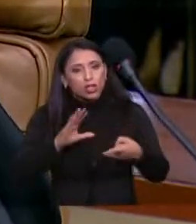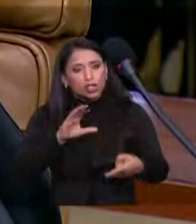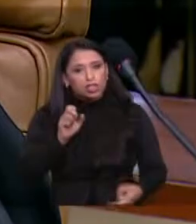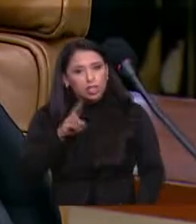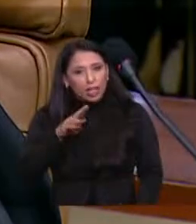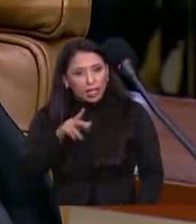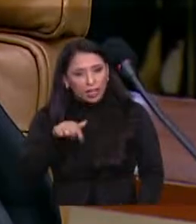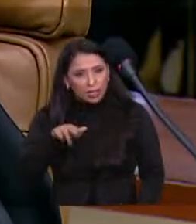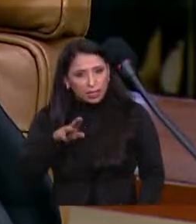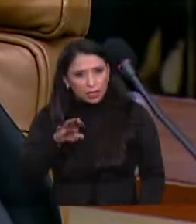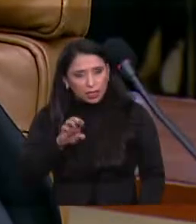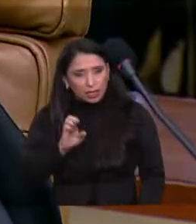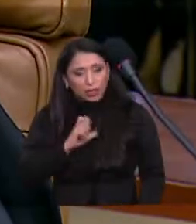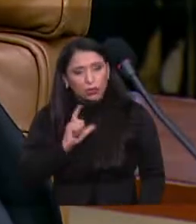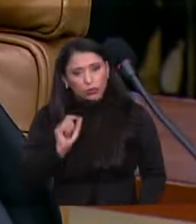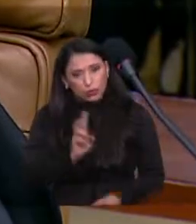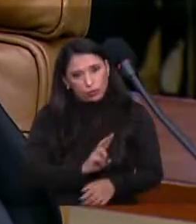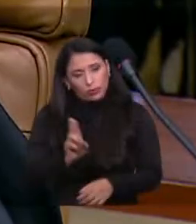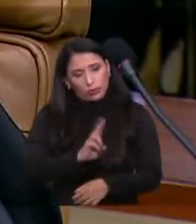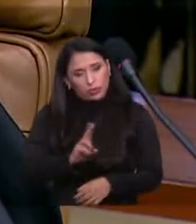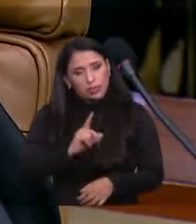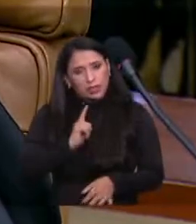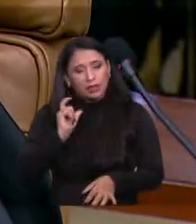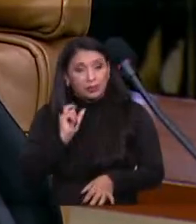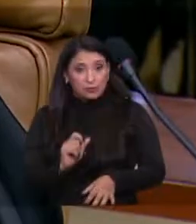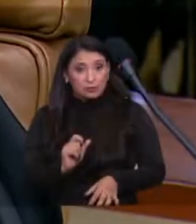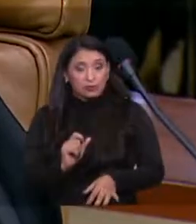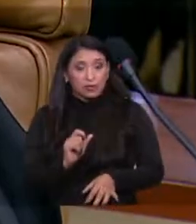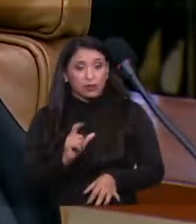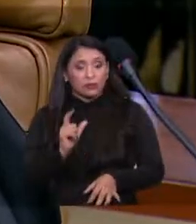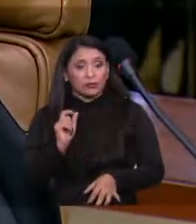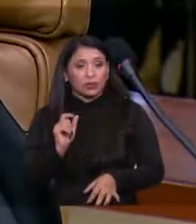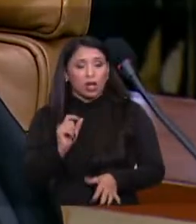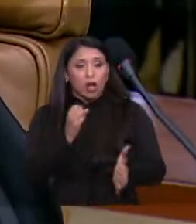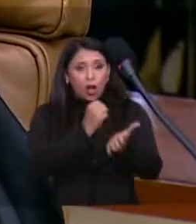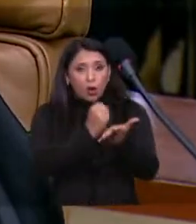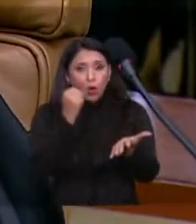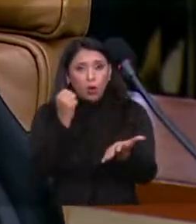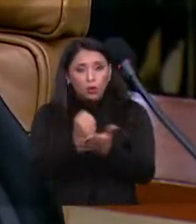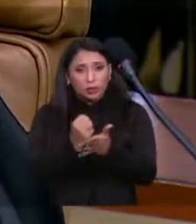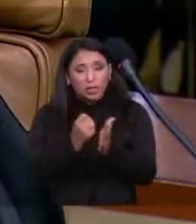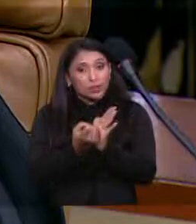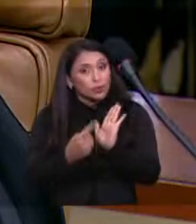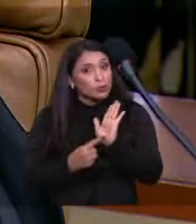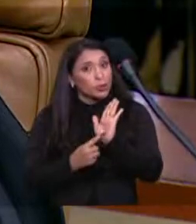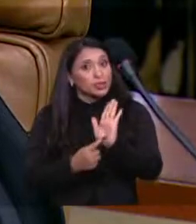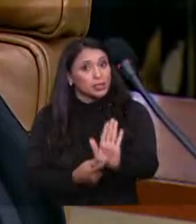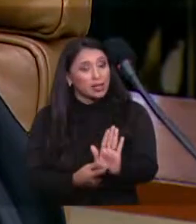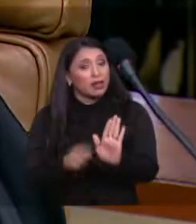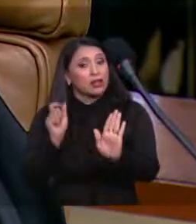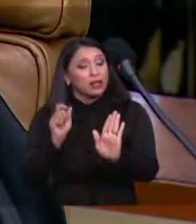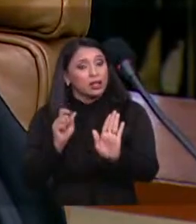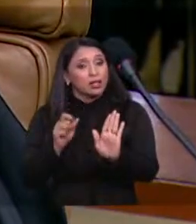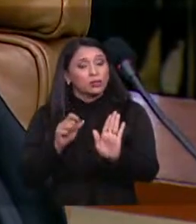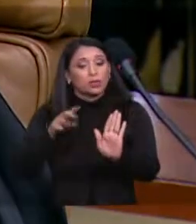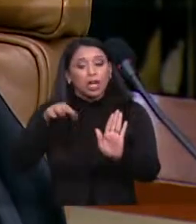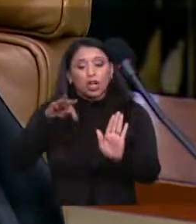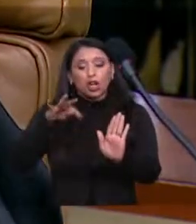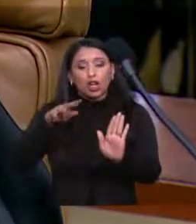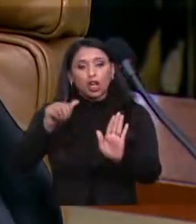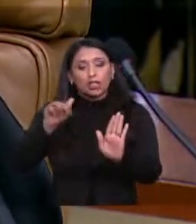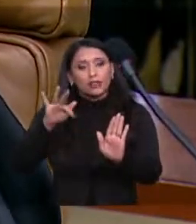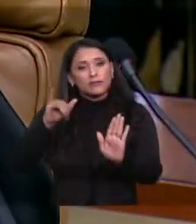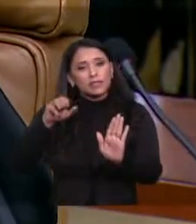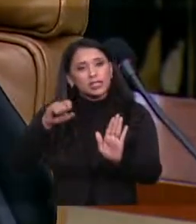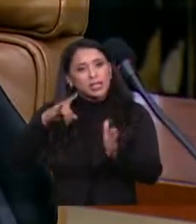os meios adotados nas relações comerciais legítimas firmadas em contrato e retratadas na respectiva Nota Fiscal